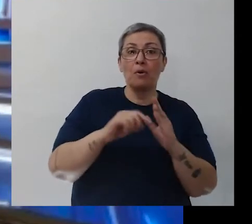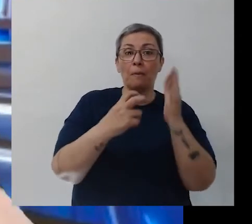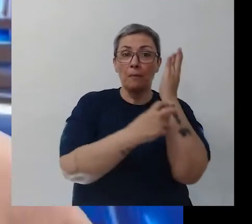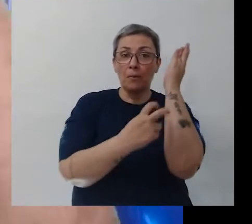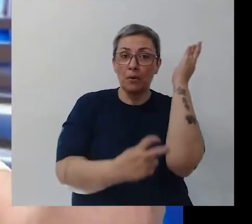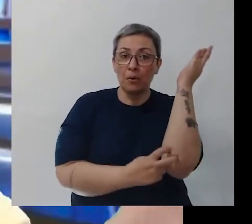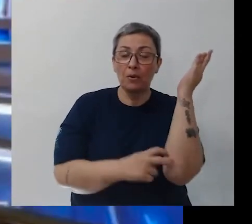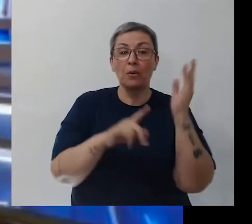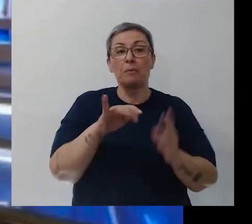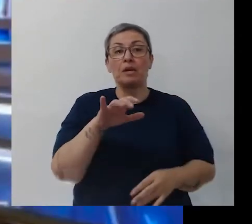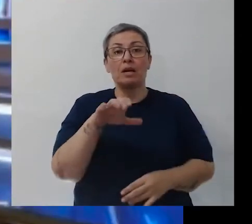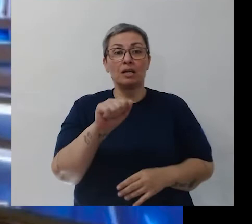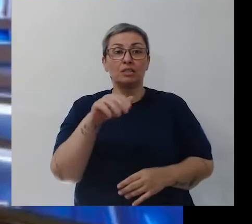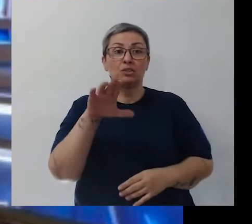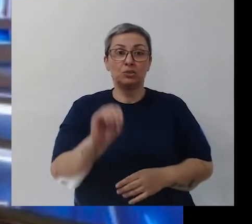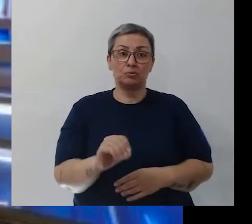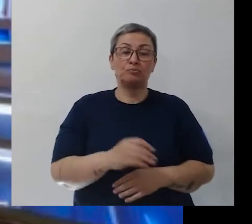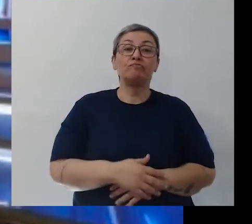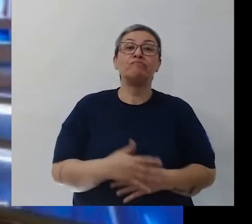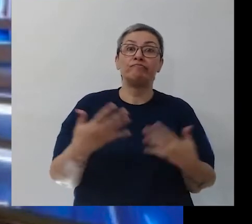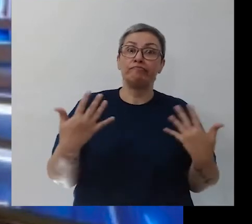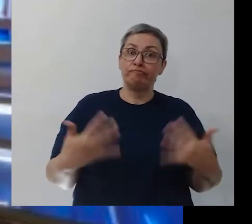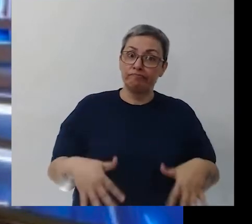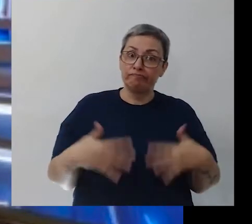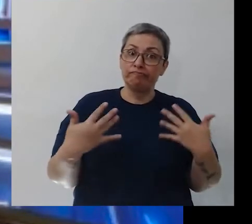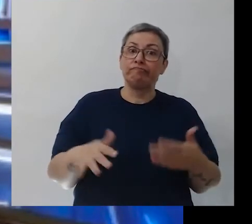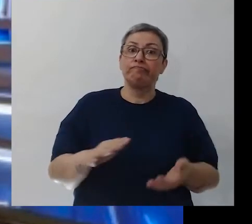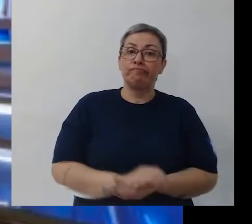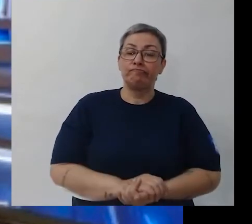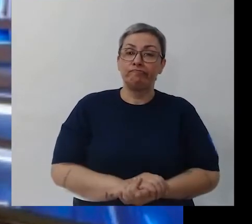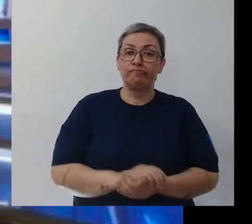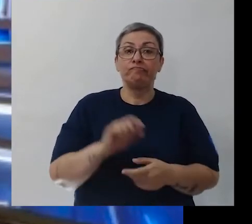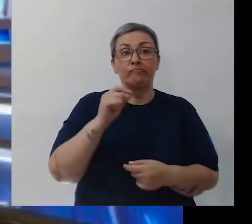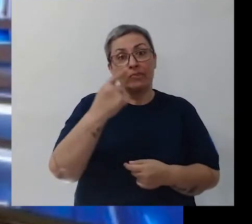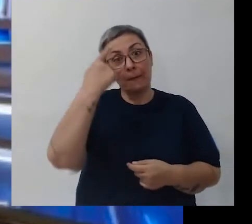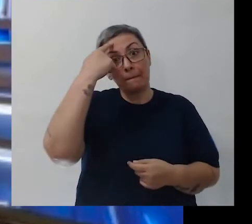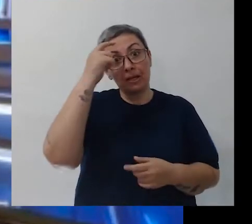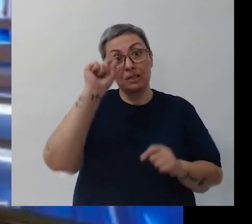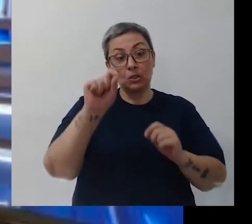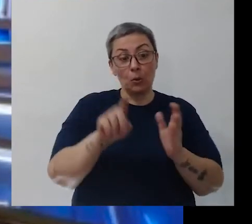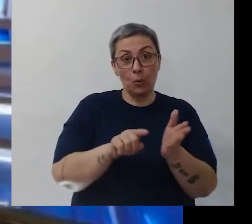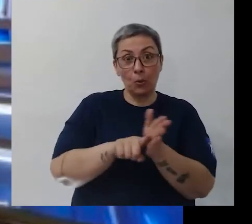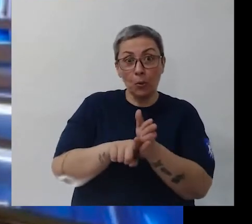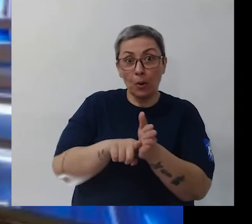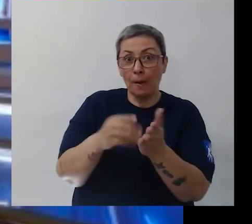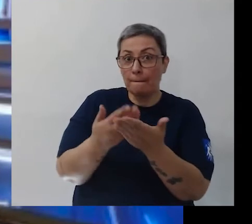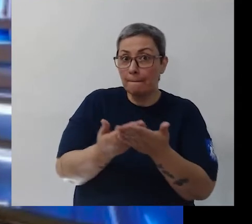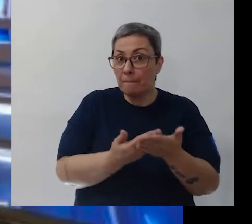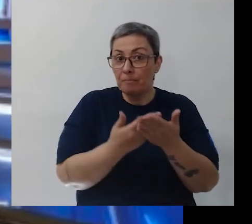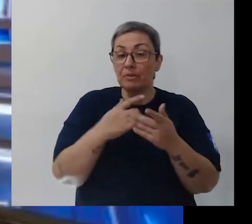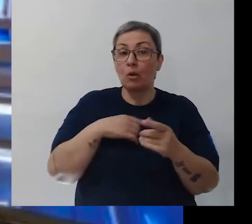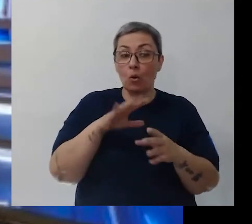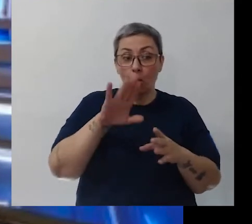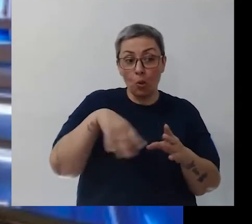Continental, Picanço. Puxa vida, hein? Pensando no estudo e na pesquisa, esses